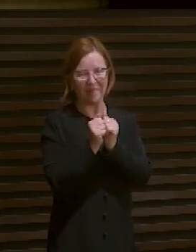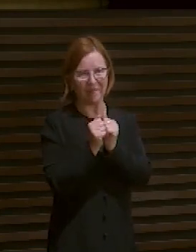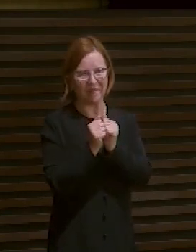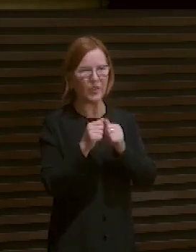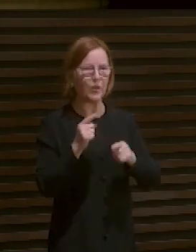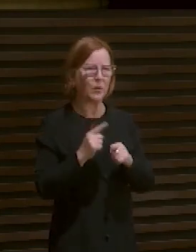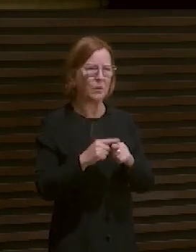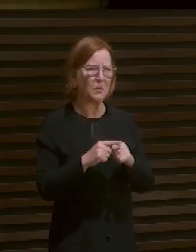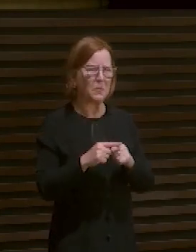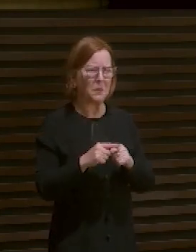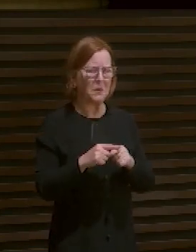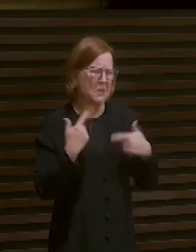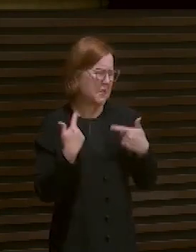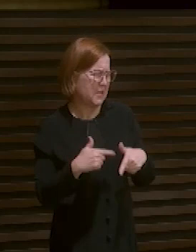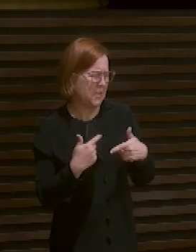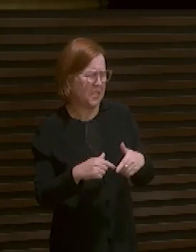Porque não é ranzinza,